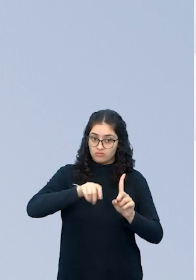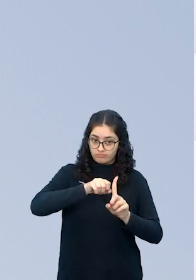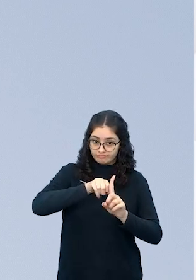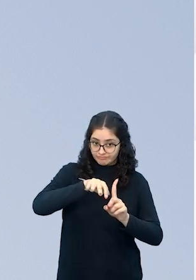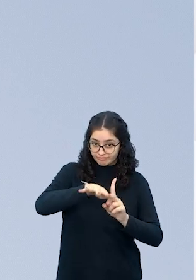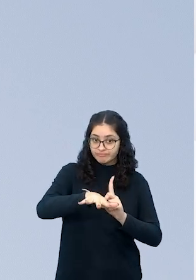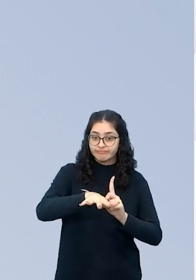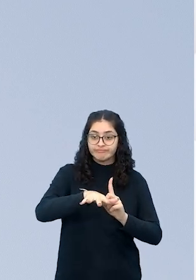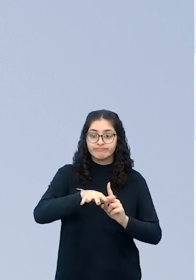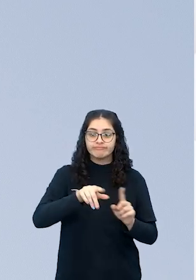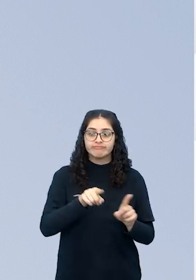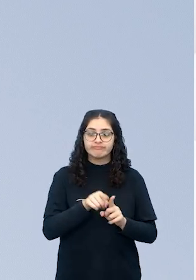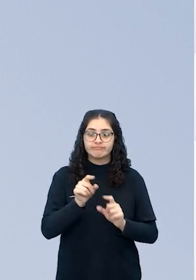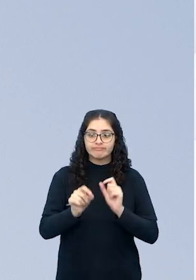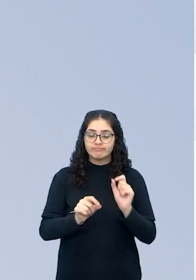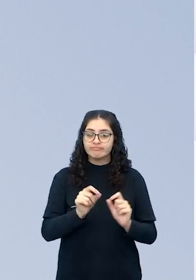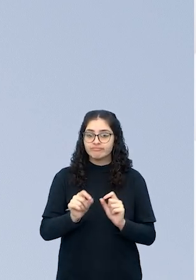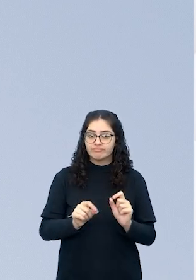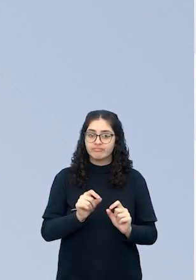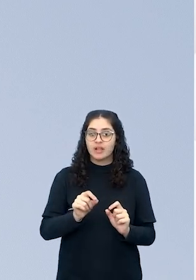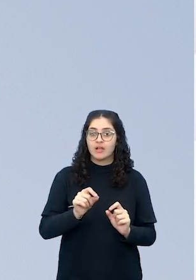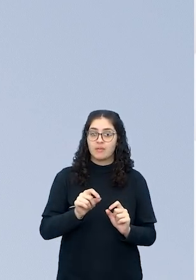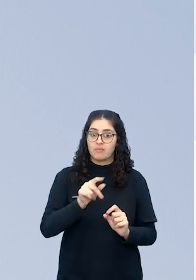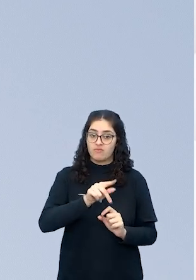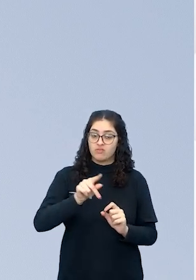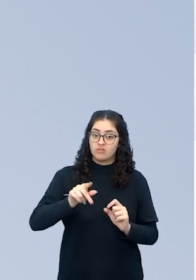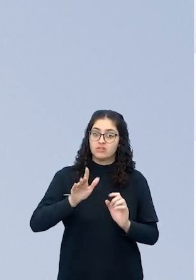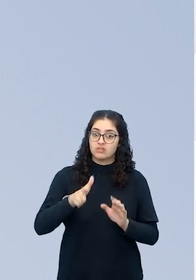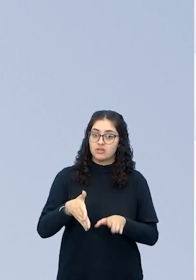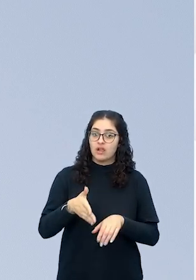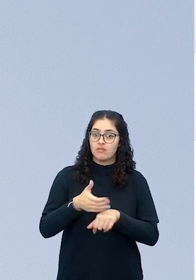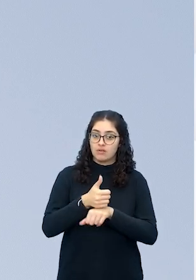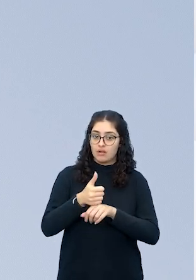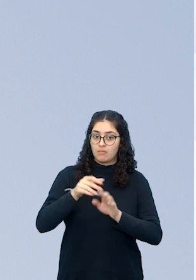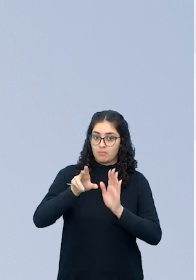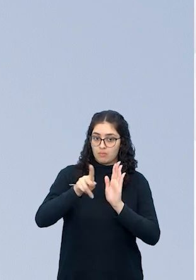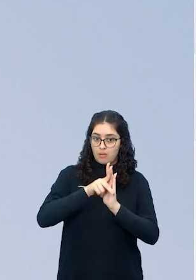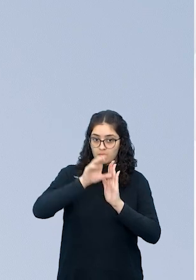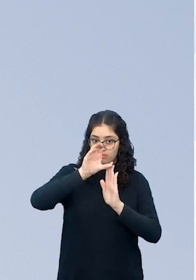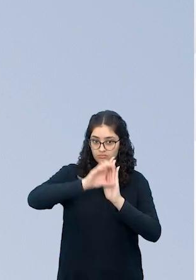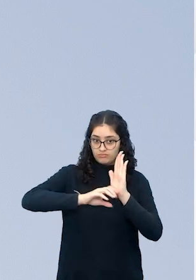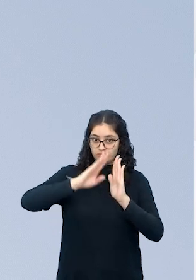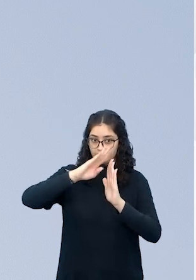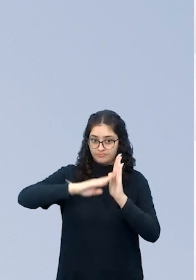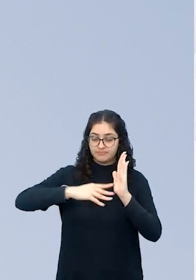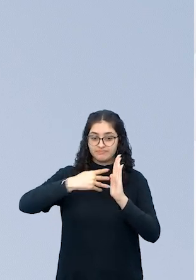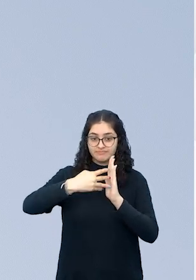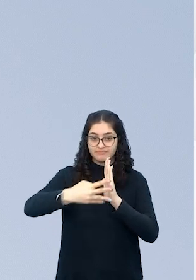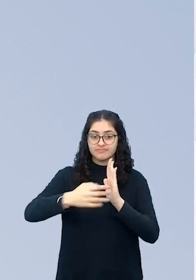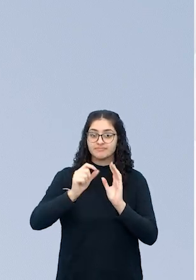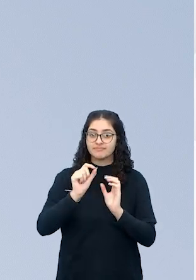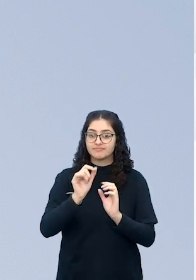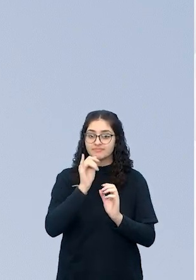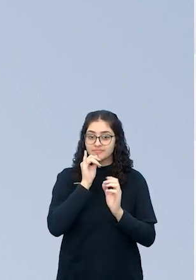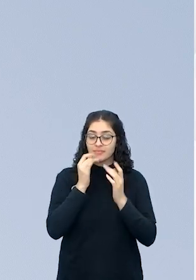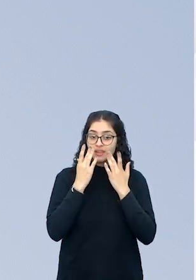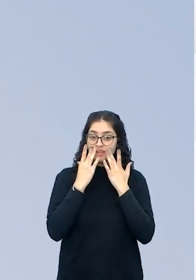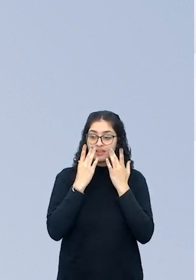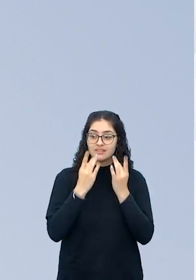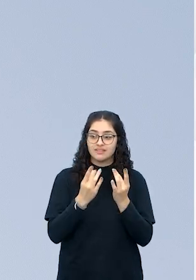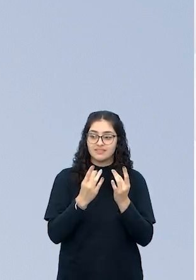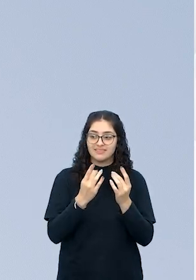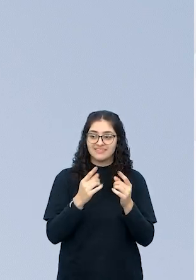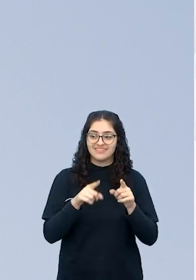vamos explicar aqui a inscrição do professor especialista em currículo. Então, observem, por exemplo, que ao